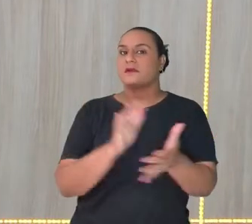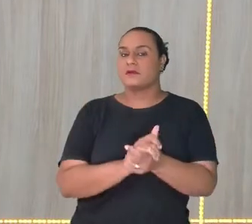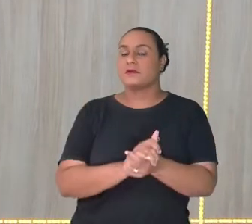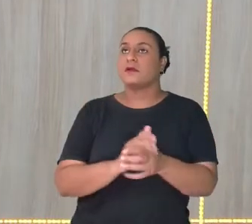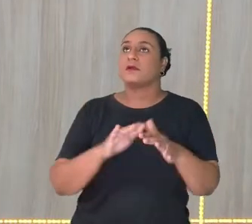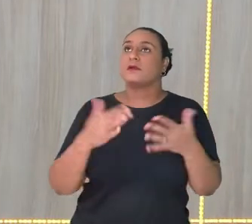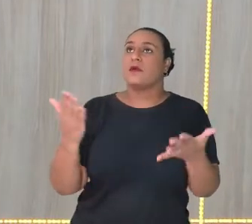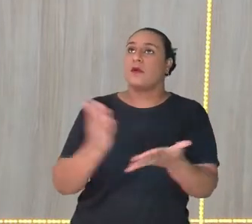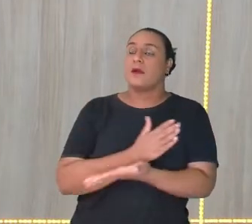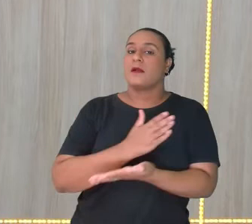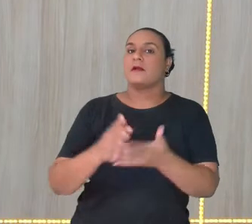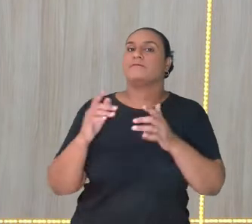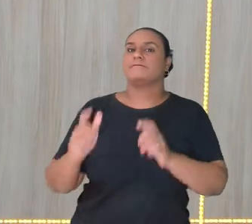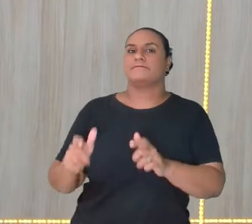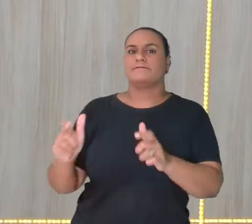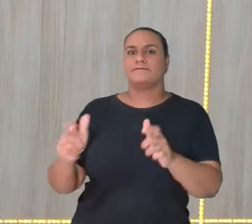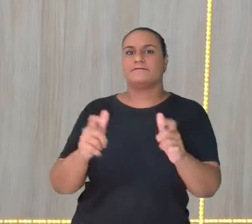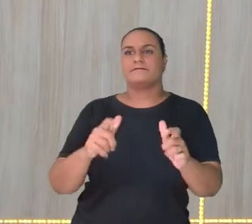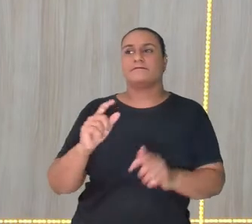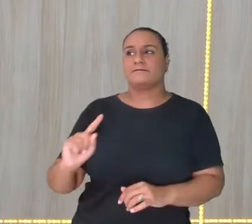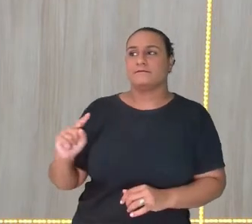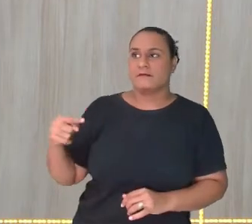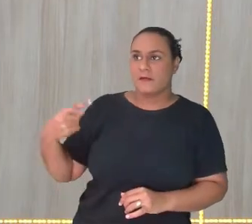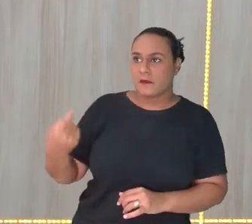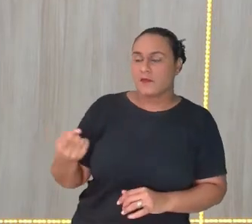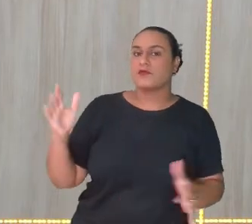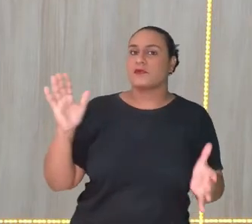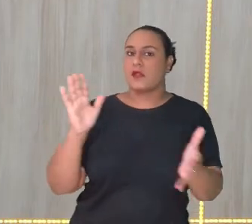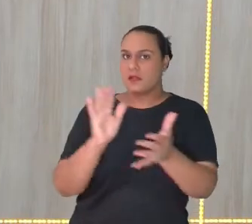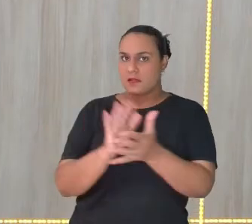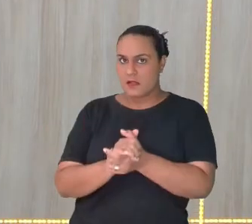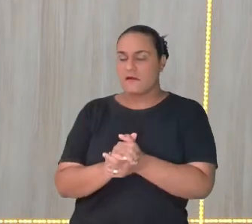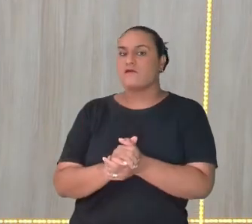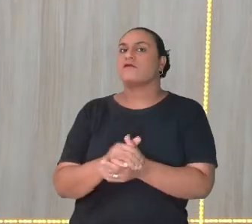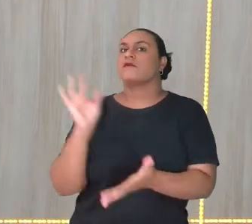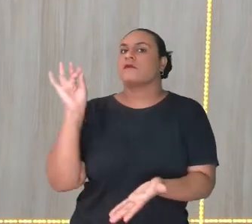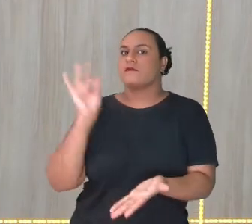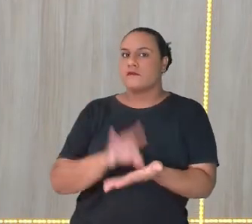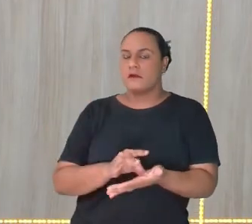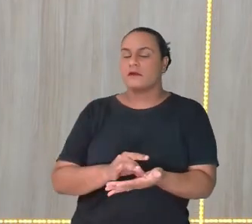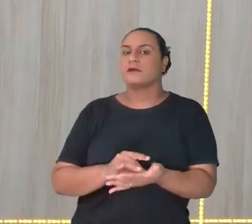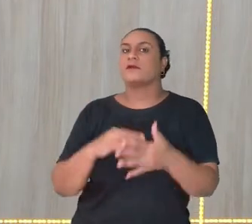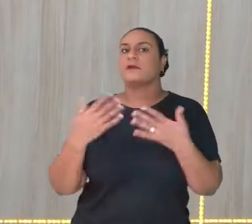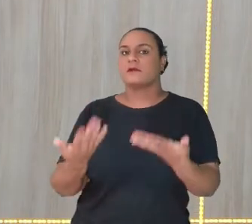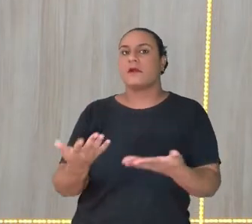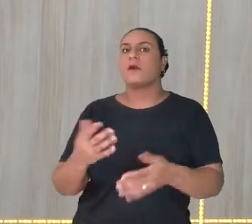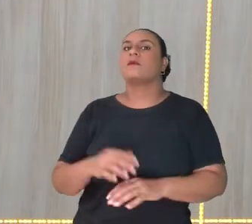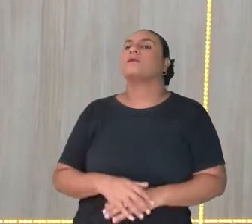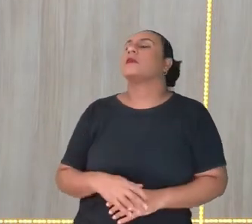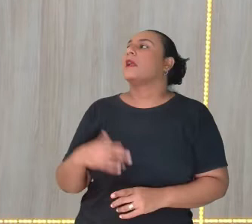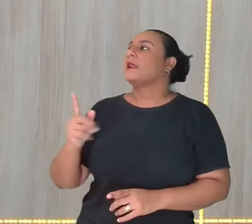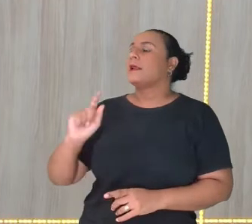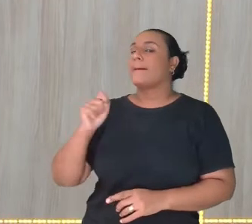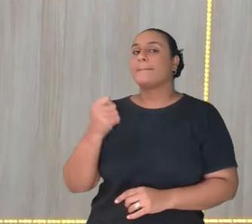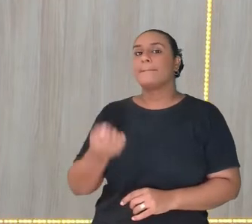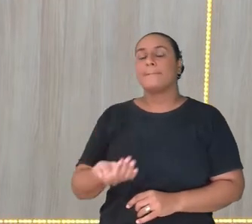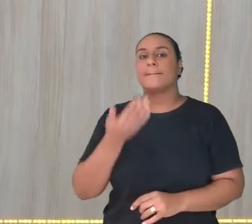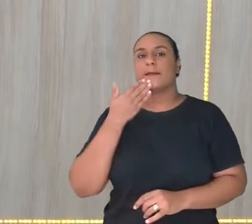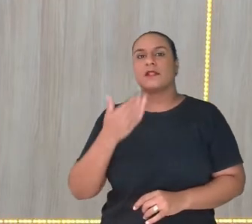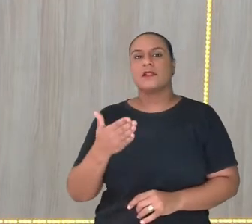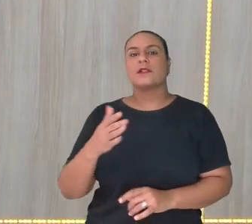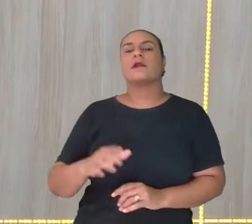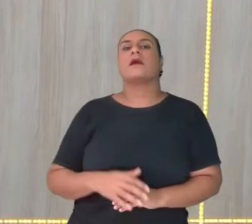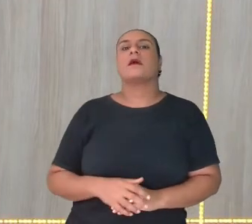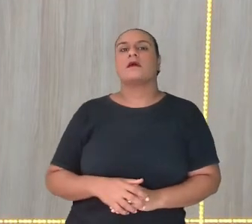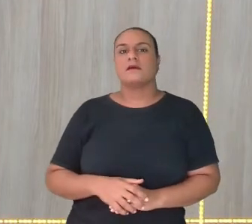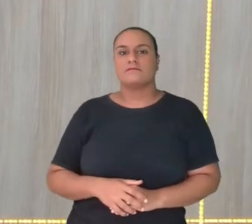em alguns locais, depois que o casal casava, o nobre vinha e reivindicava o direito de